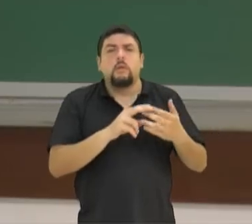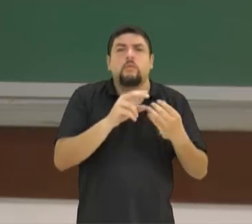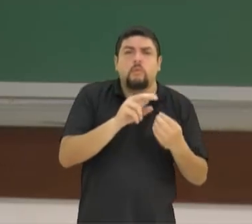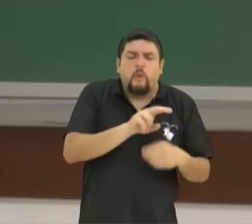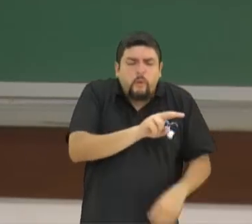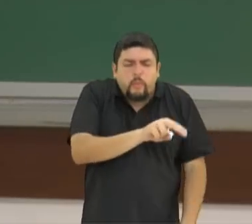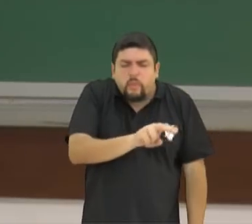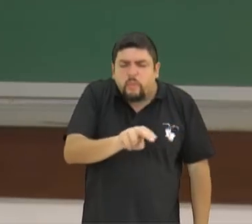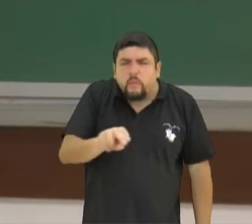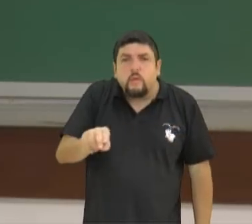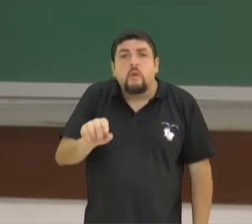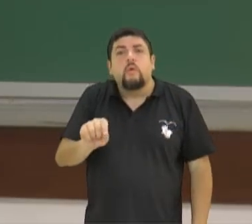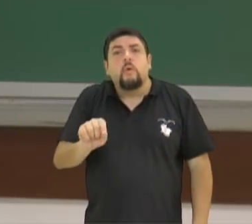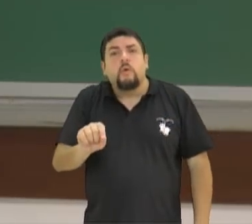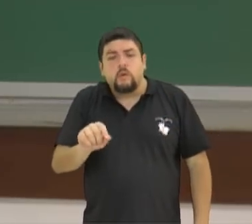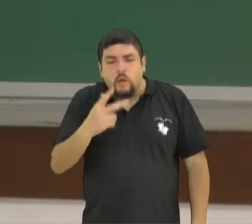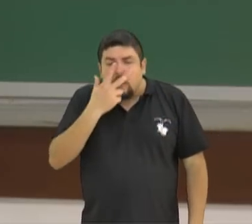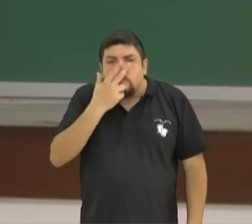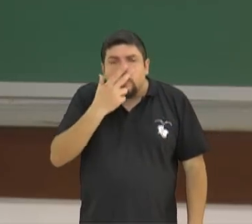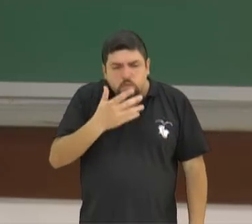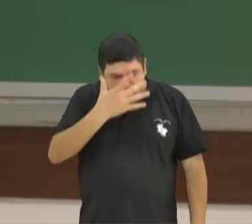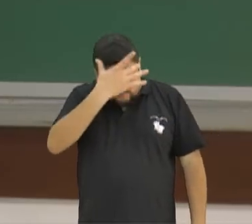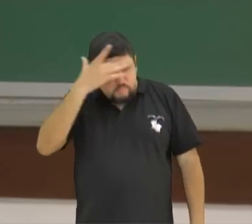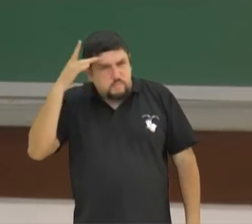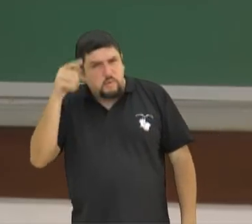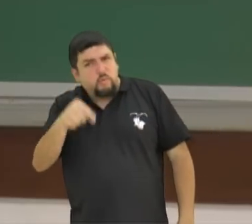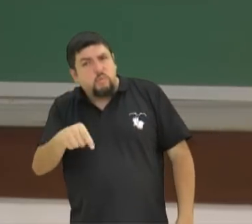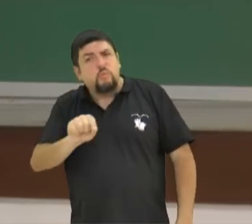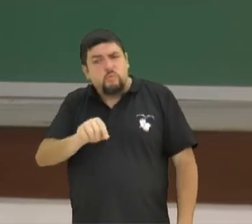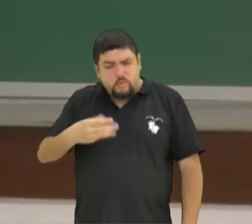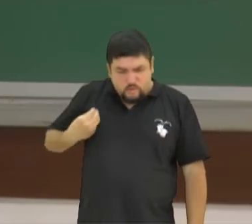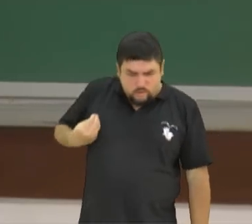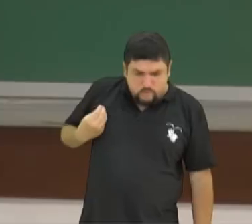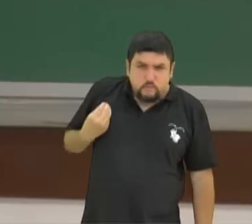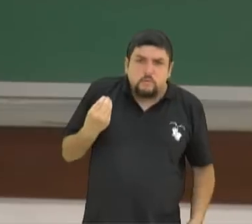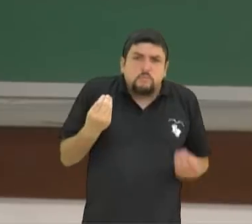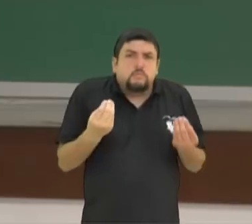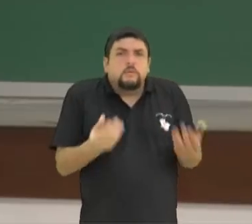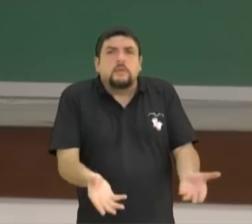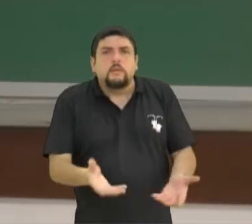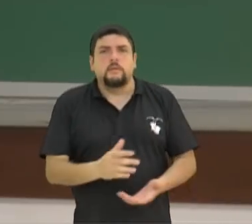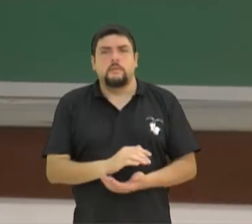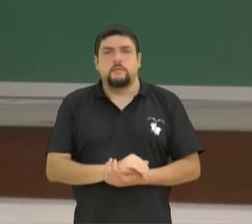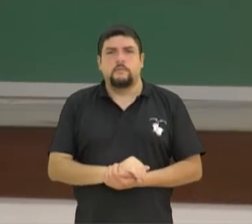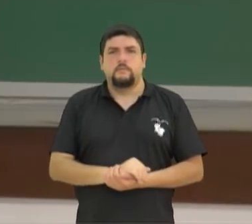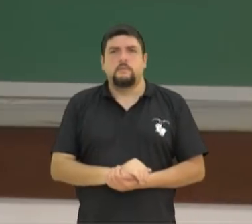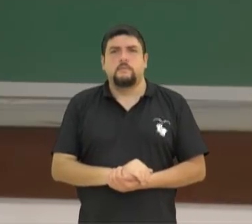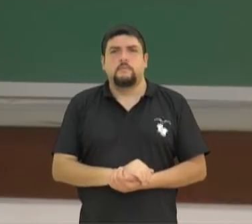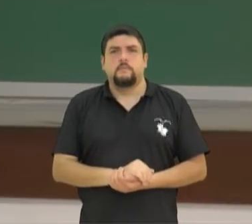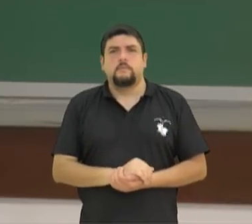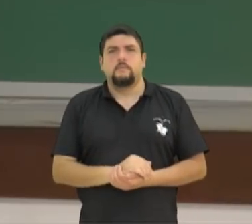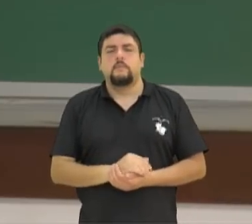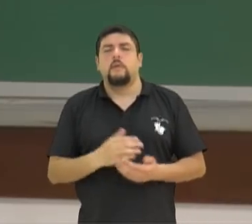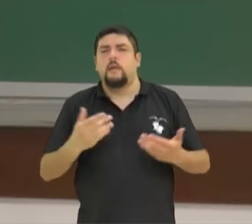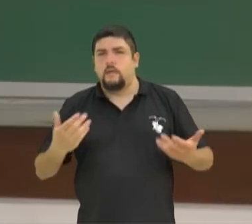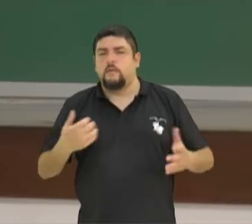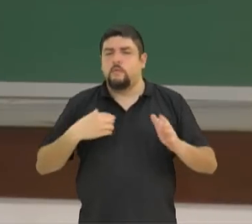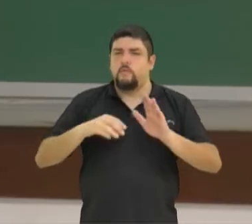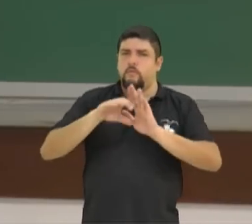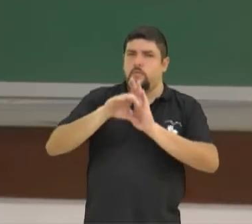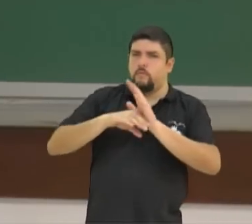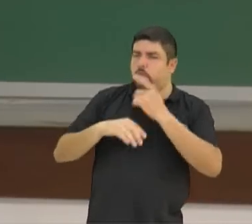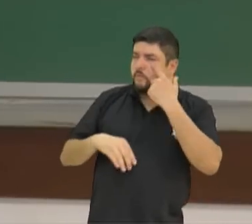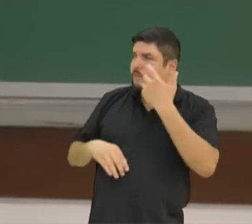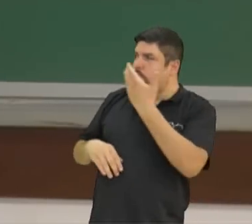situação também de prosopopeia ou personificação. Então, vamos retomar aqui o conceito. Vamos ler aqui comigo,